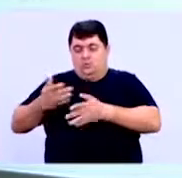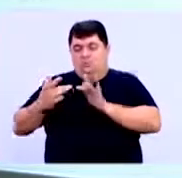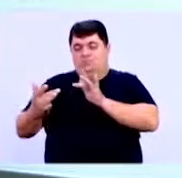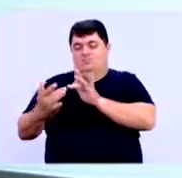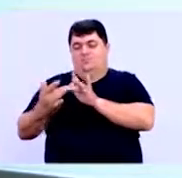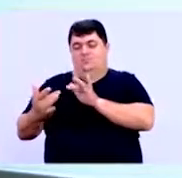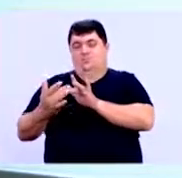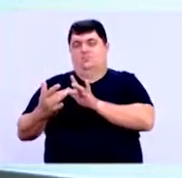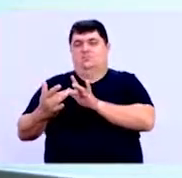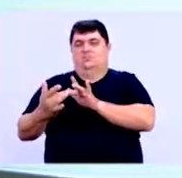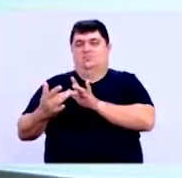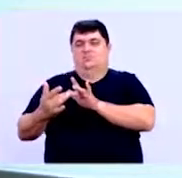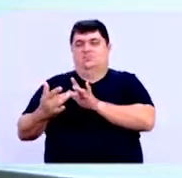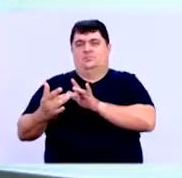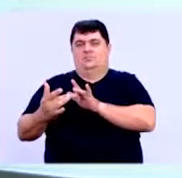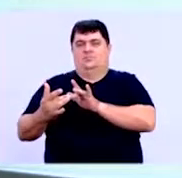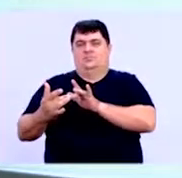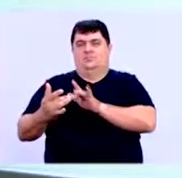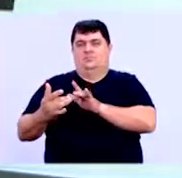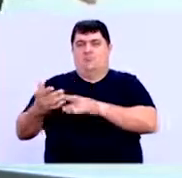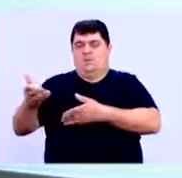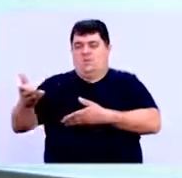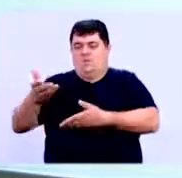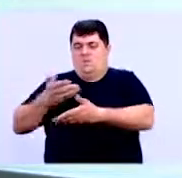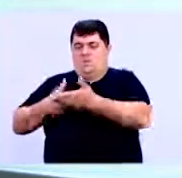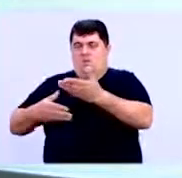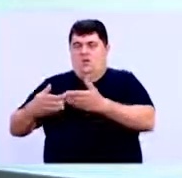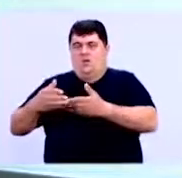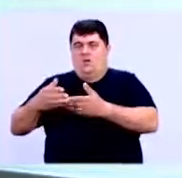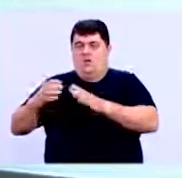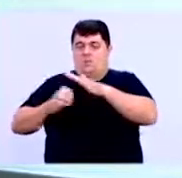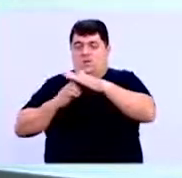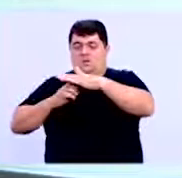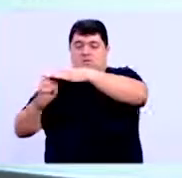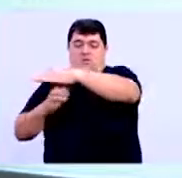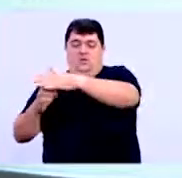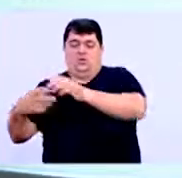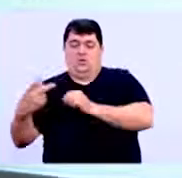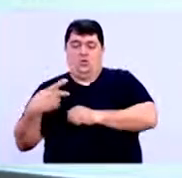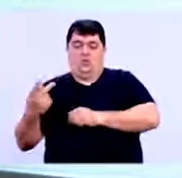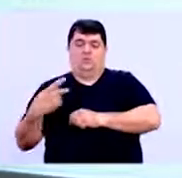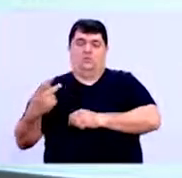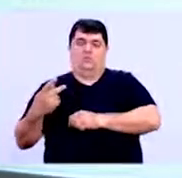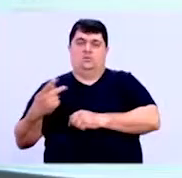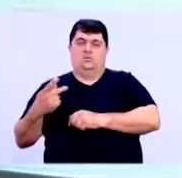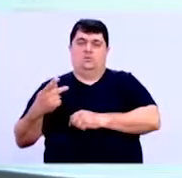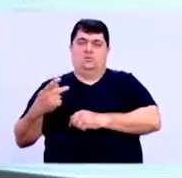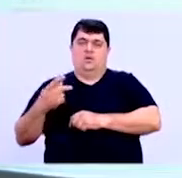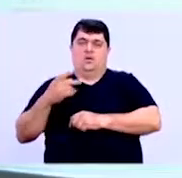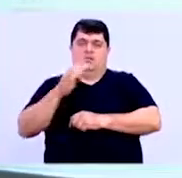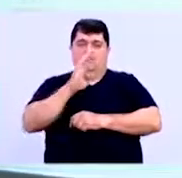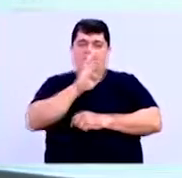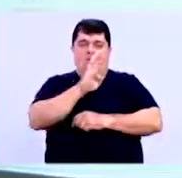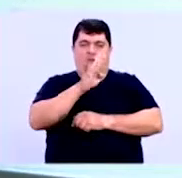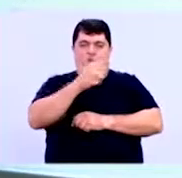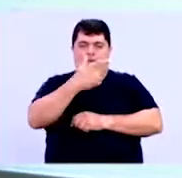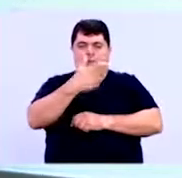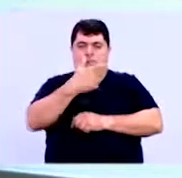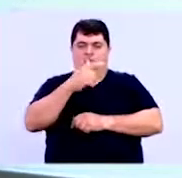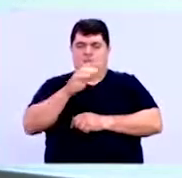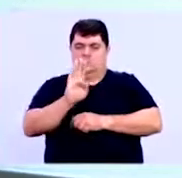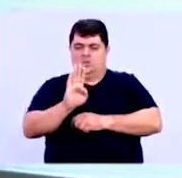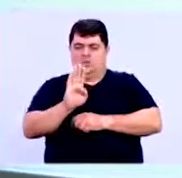Esse tipo de relação, onde é pessoa jurídica com pessoa jurídica, dá-se o nome de B2B. Então, quando a